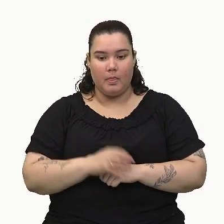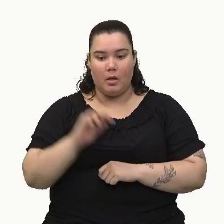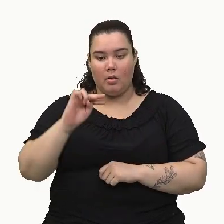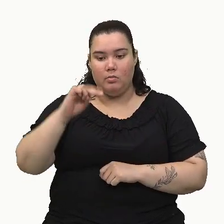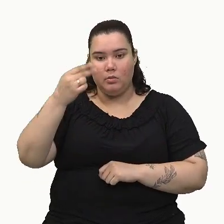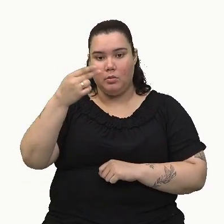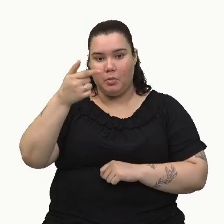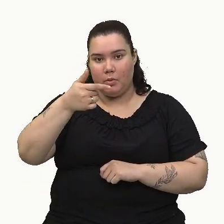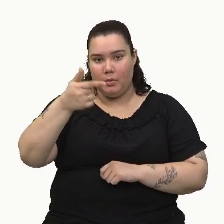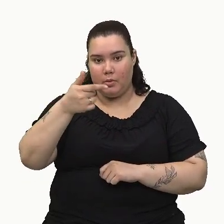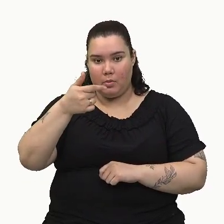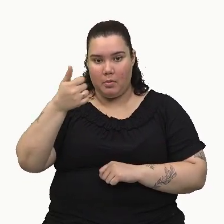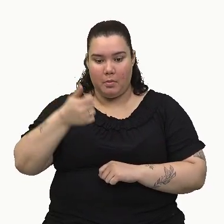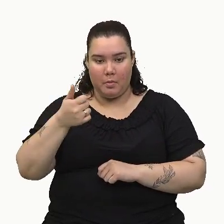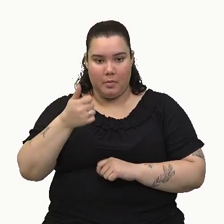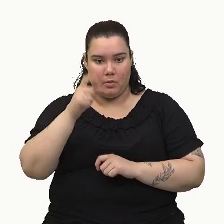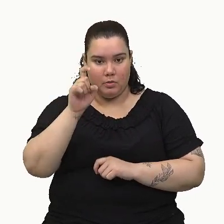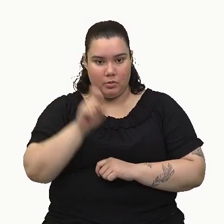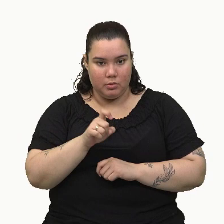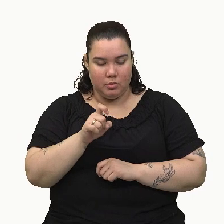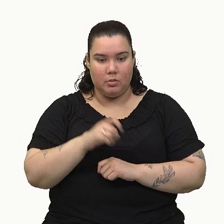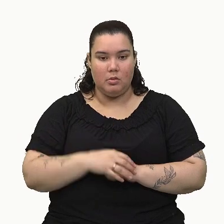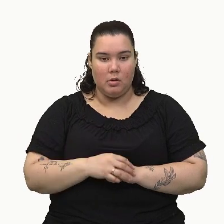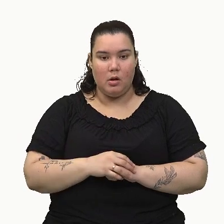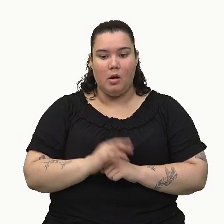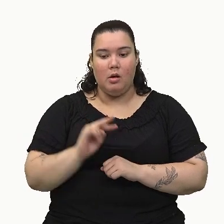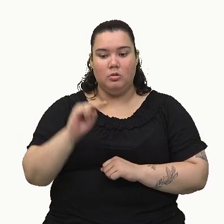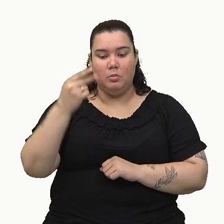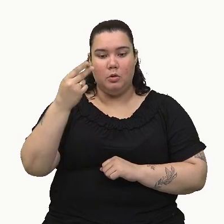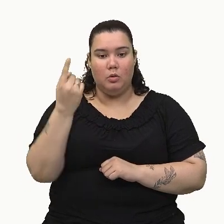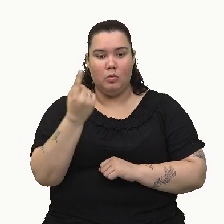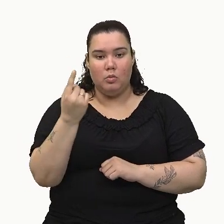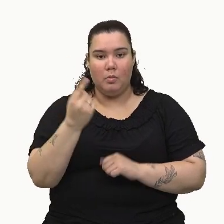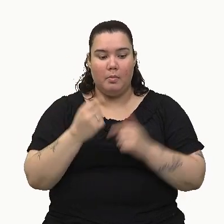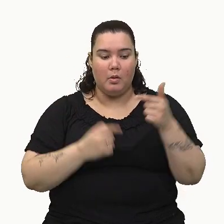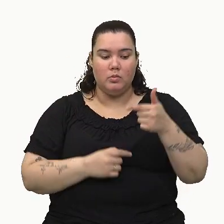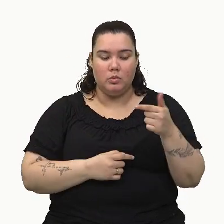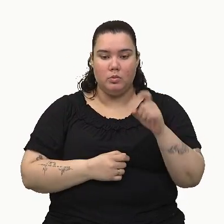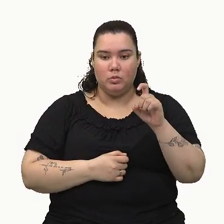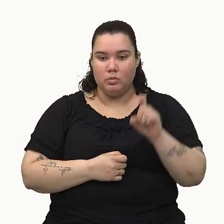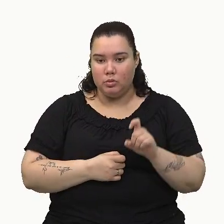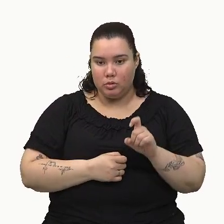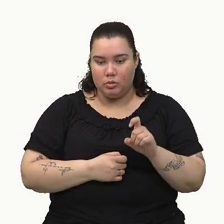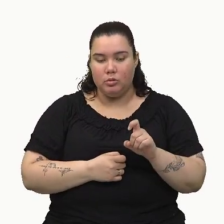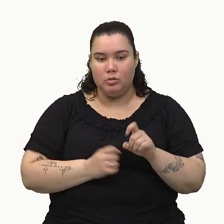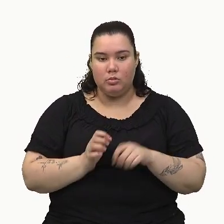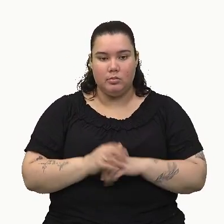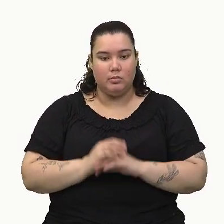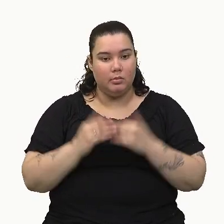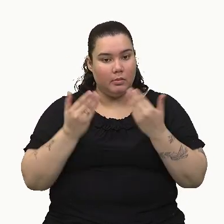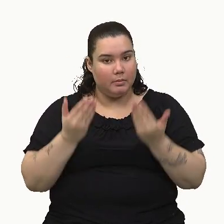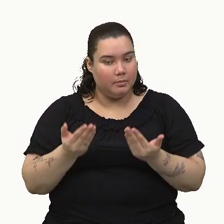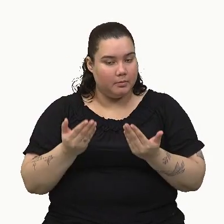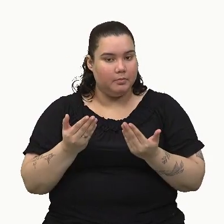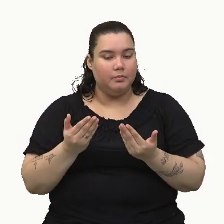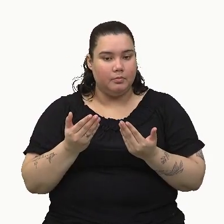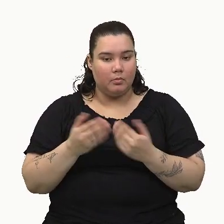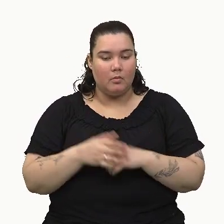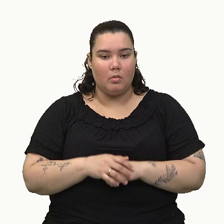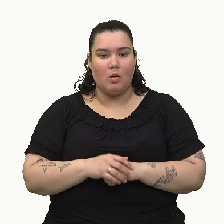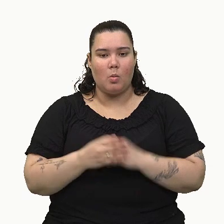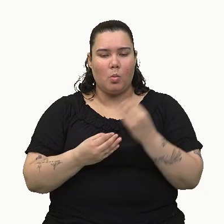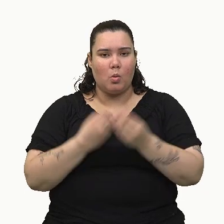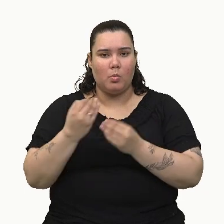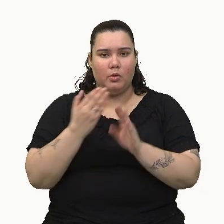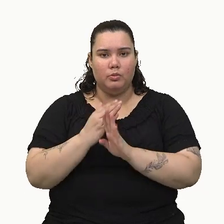primeiro x, expoente 1 para o segundo x. Opa! Nesse caso aqui, quem determina